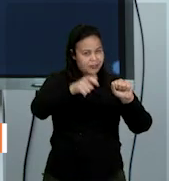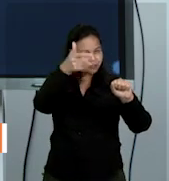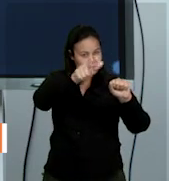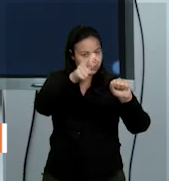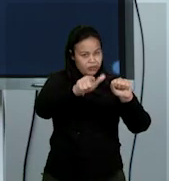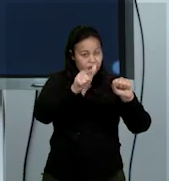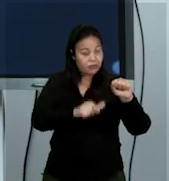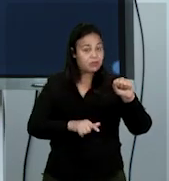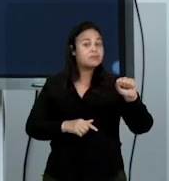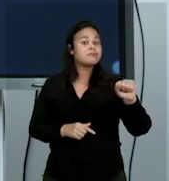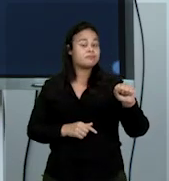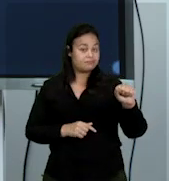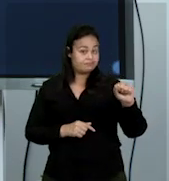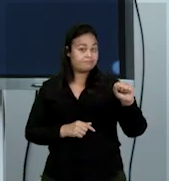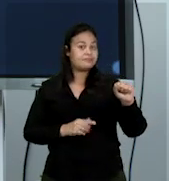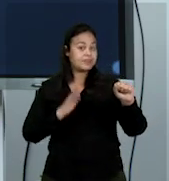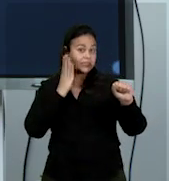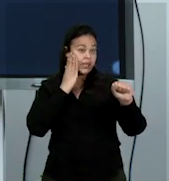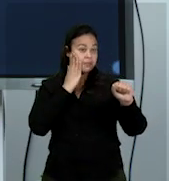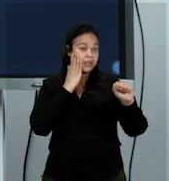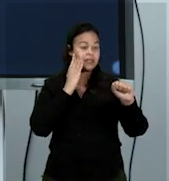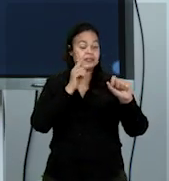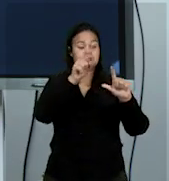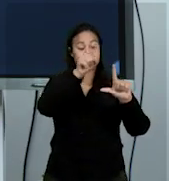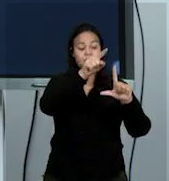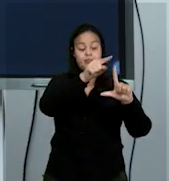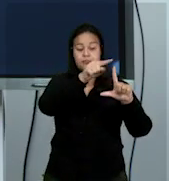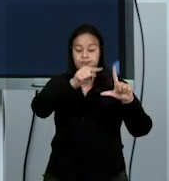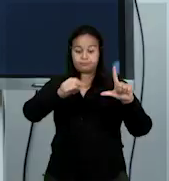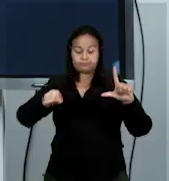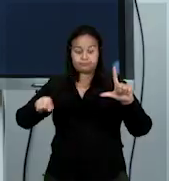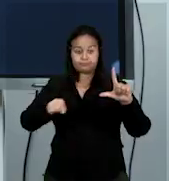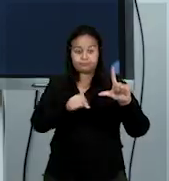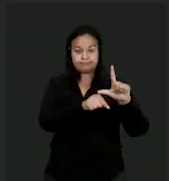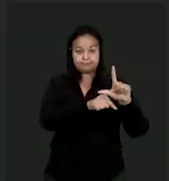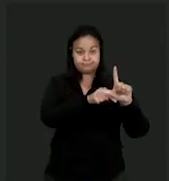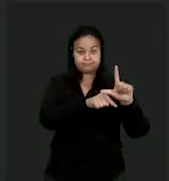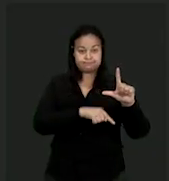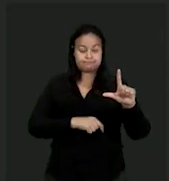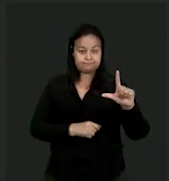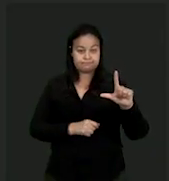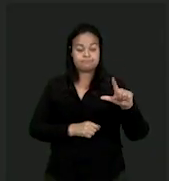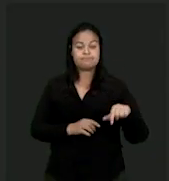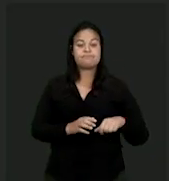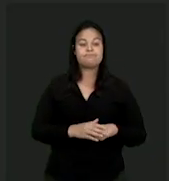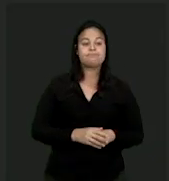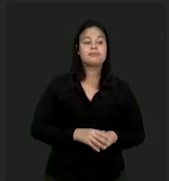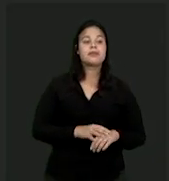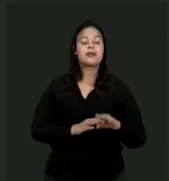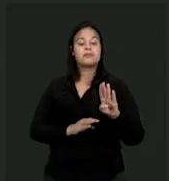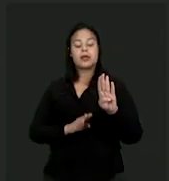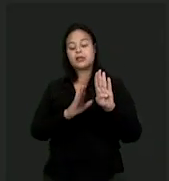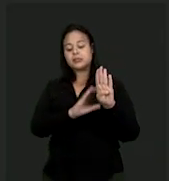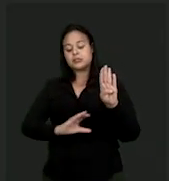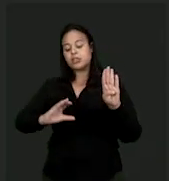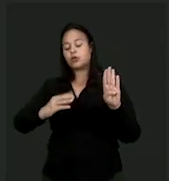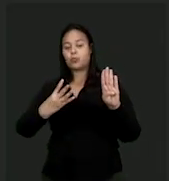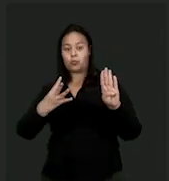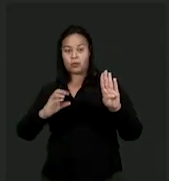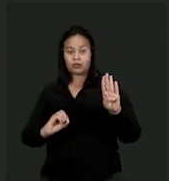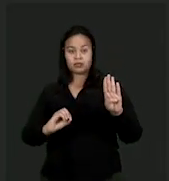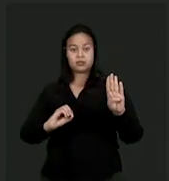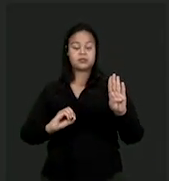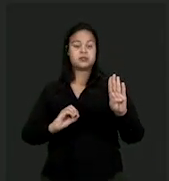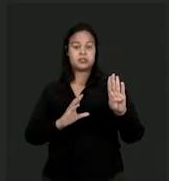que é para você saber que isso aqui é um triângulo retângulo, senão não vai ser. BC 40 centímetros, então ele vai estar